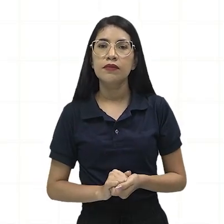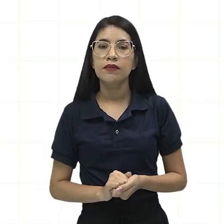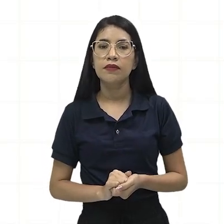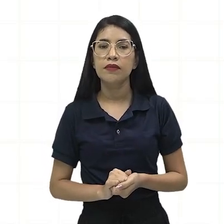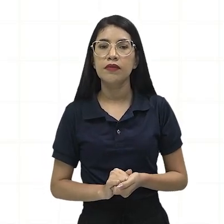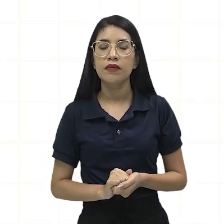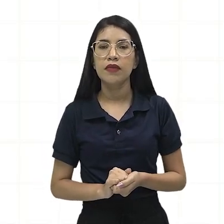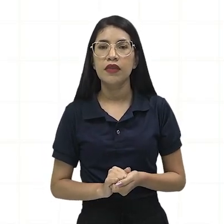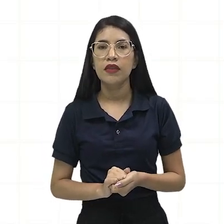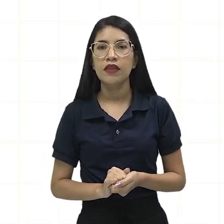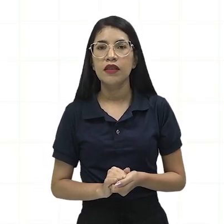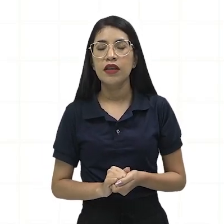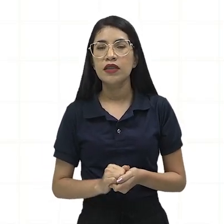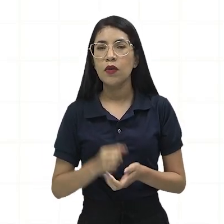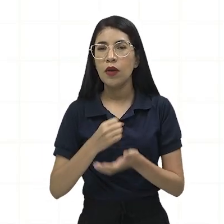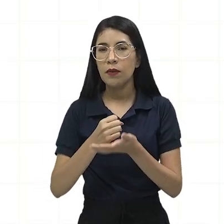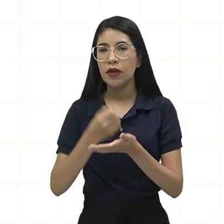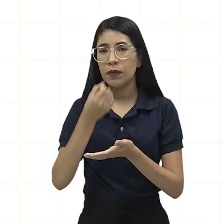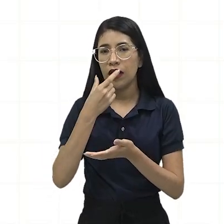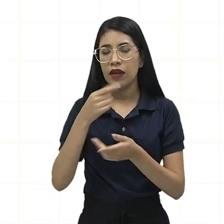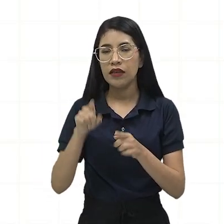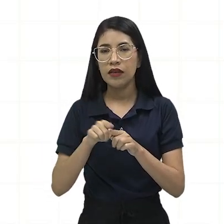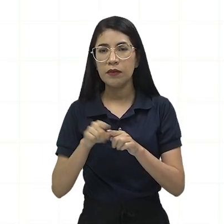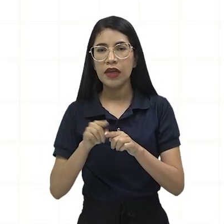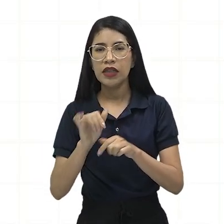ou anticoncepcionais são métodos ou